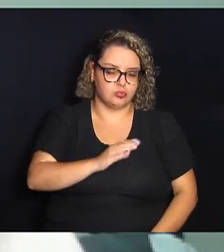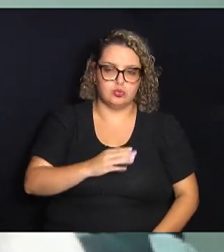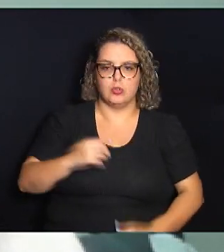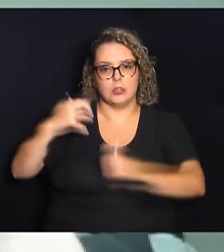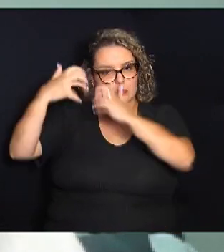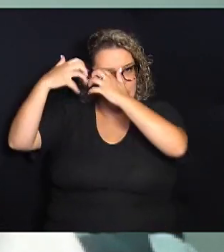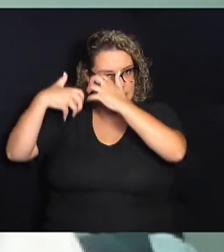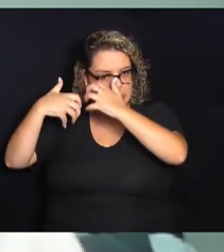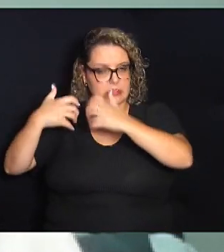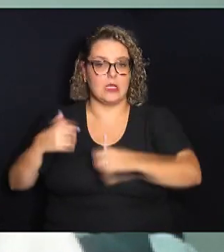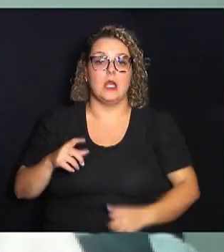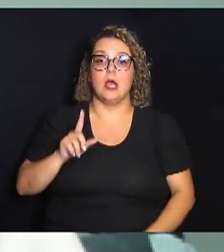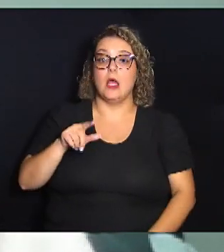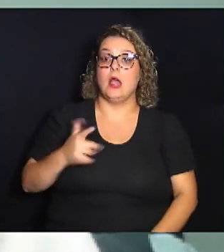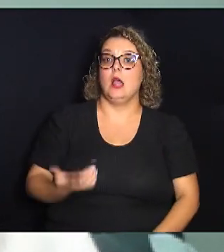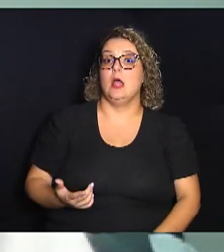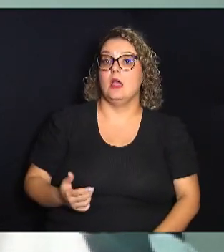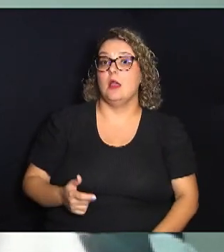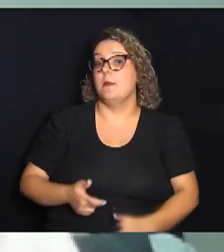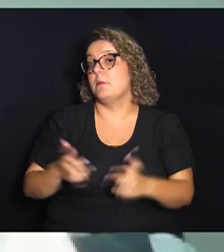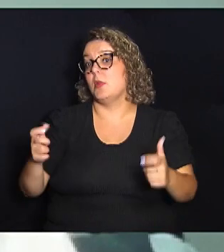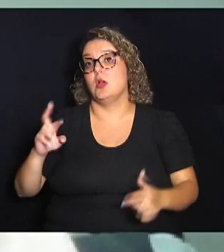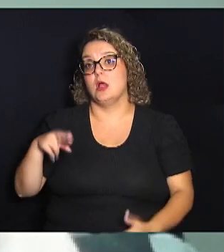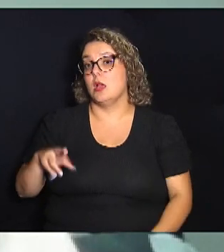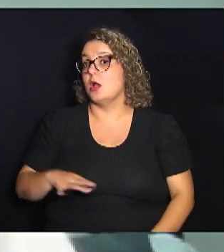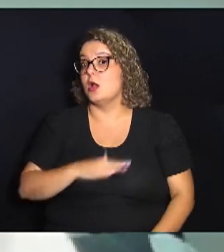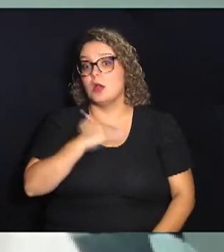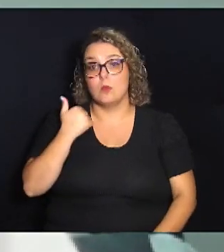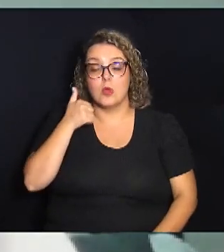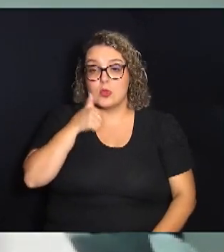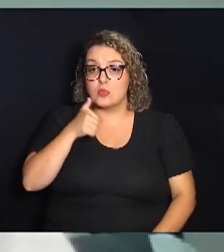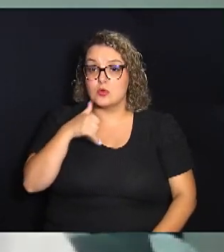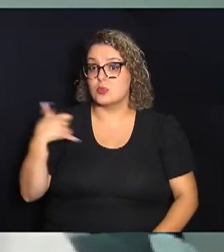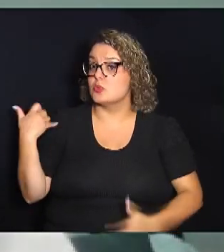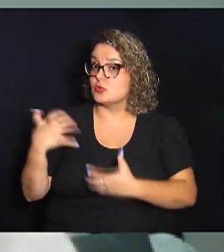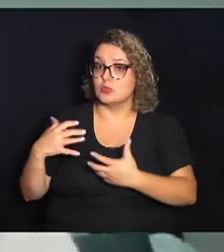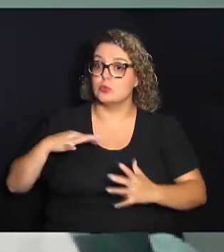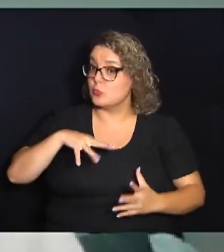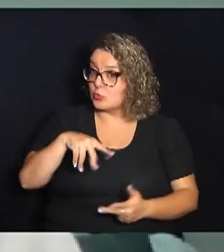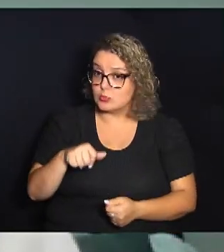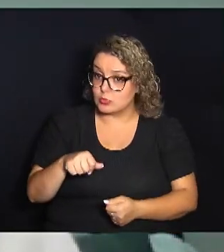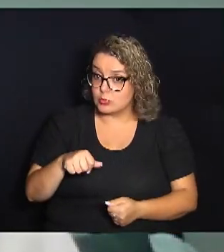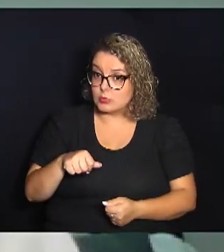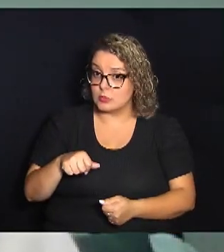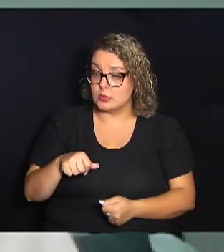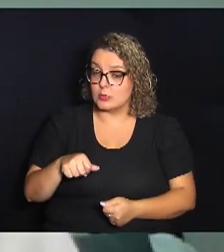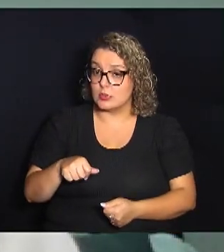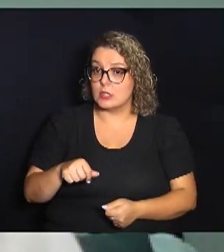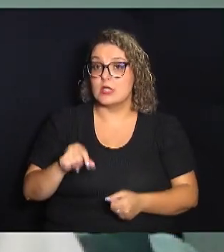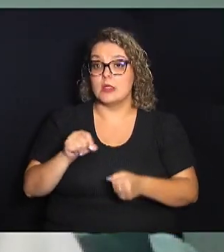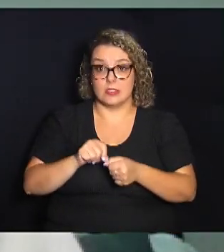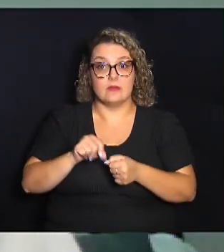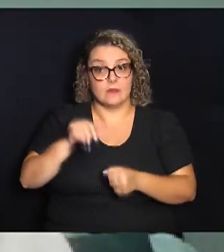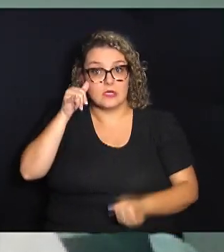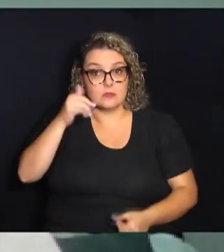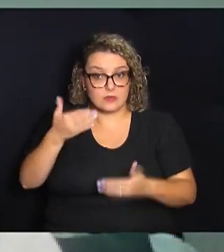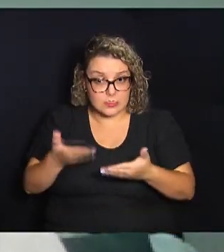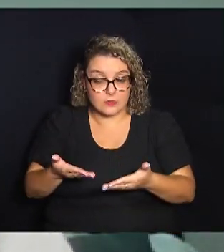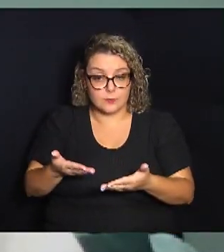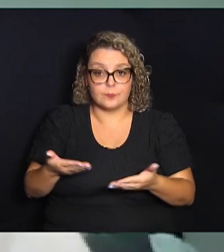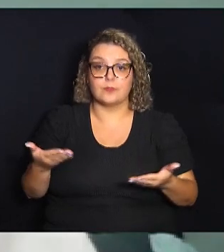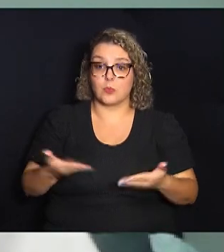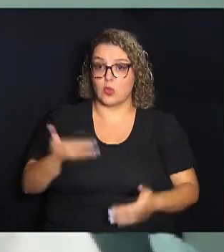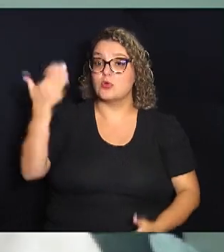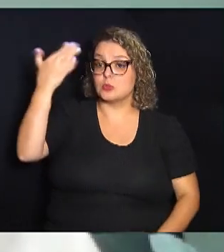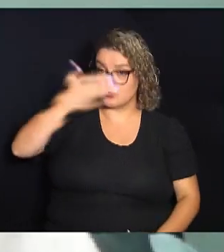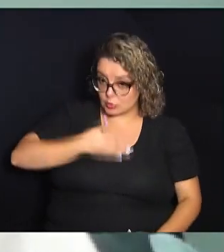AVC, é a maior causa de morte em mulheres idosas no mundo. E você faz prevenção disso. Hoje é